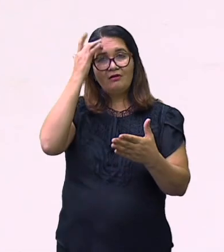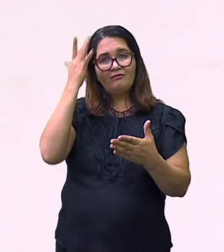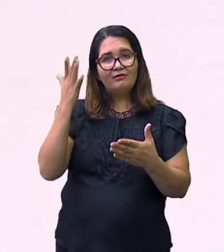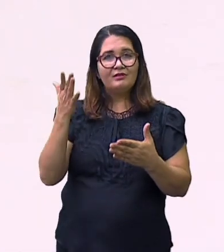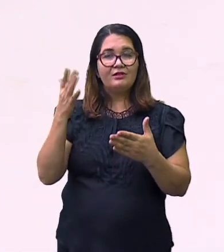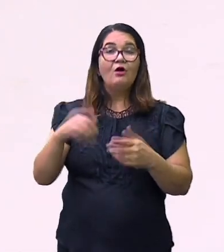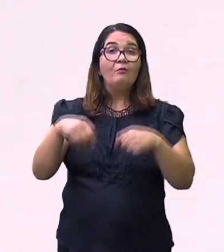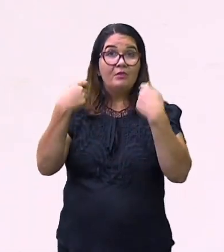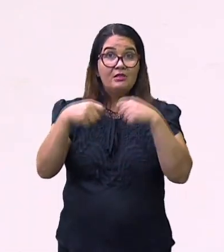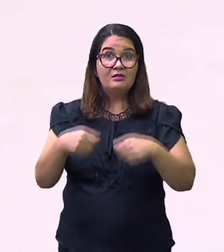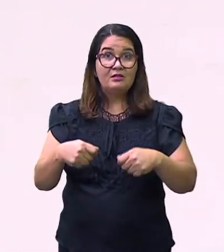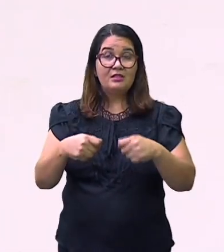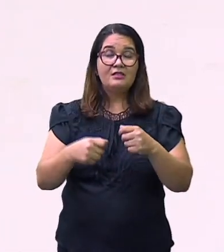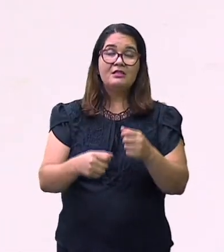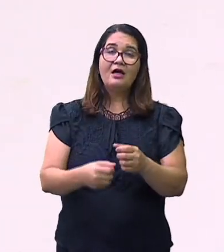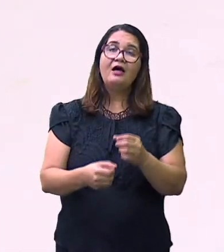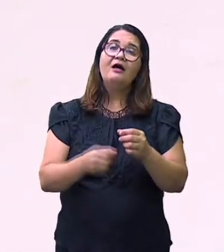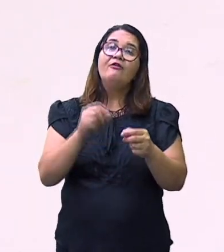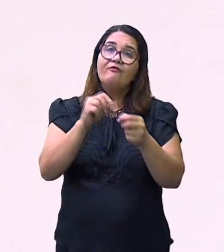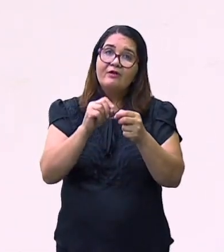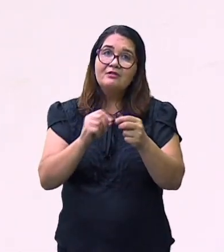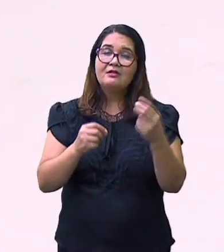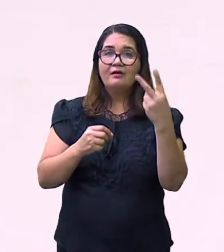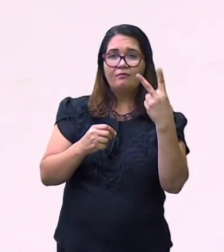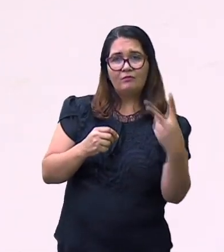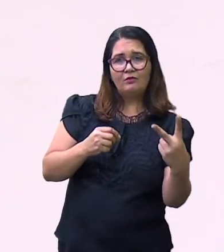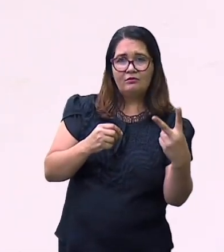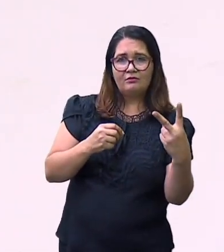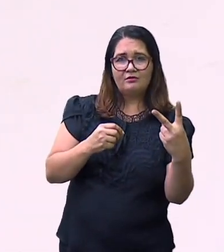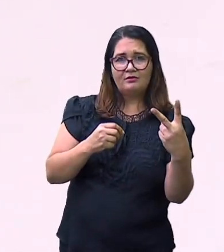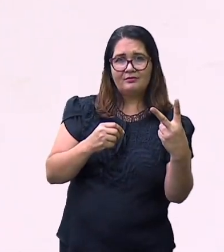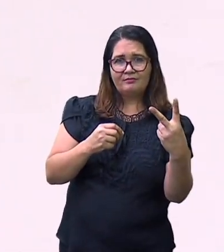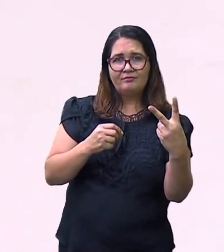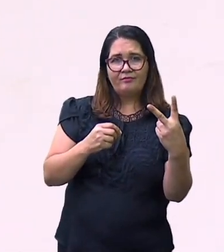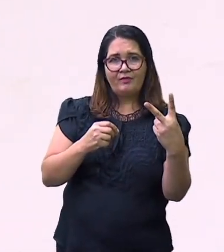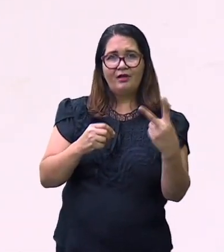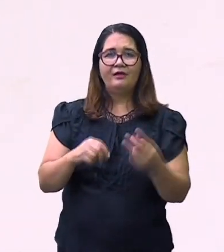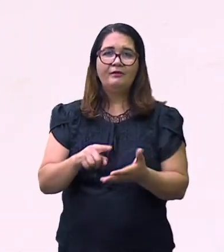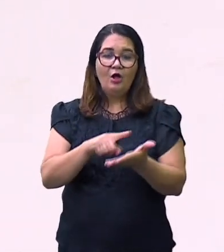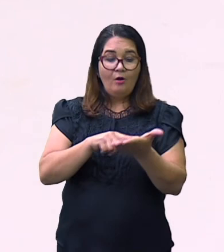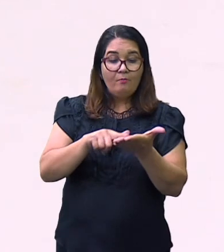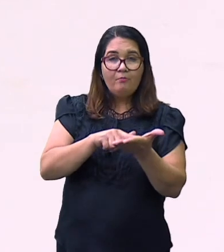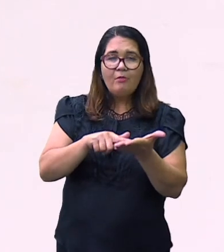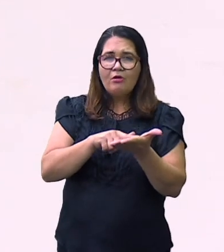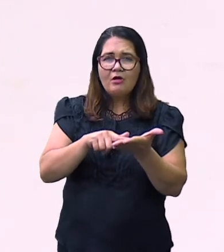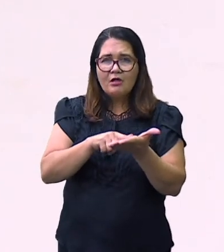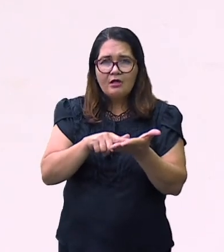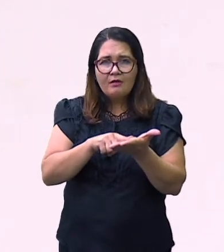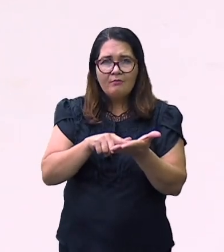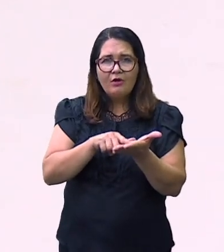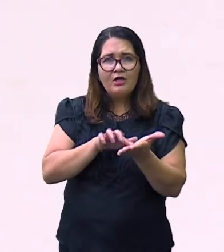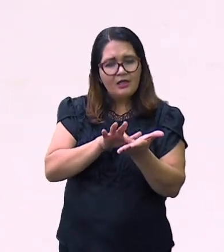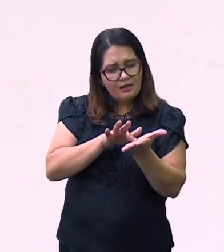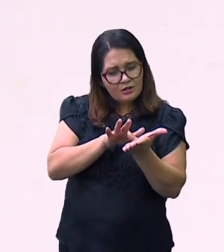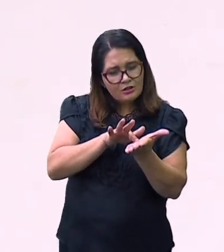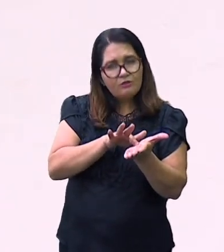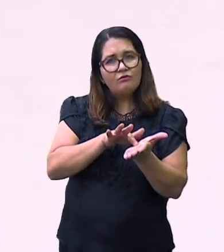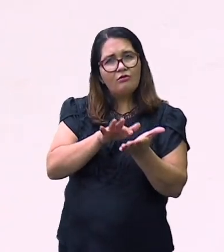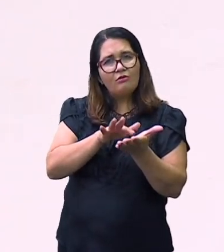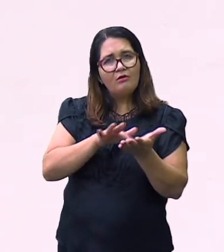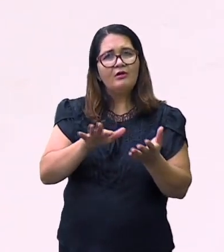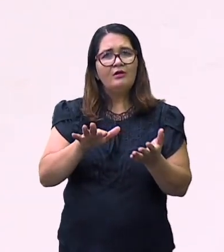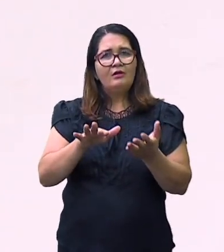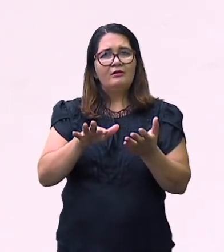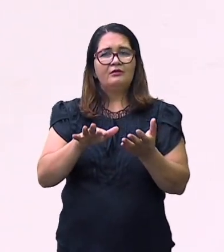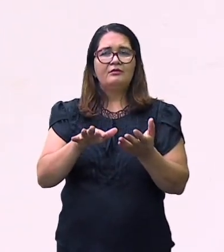menos marque eles aqui na nossa estrutura. Então, ó, bolinha, achatou, faz